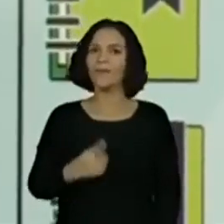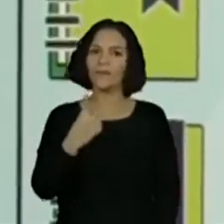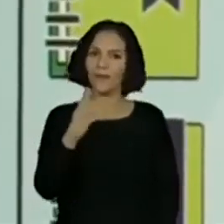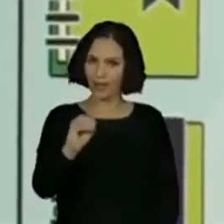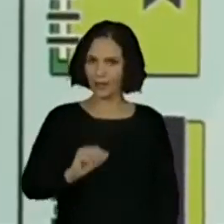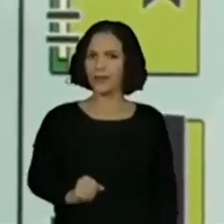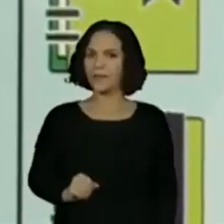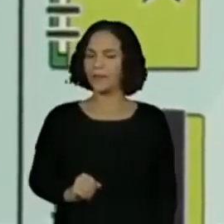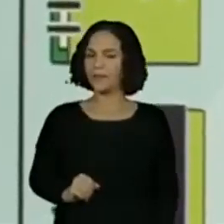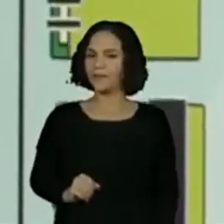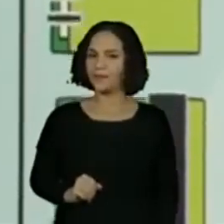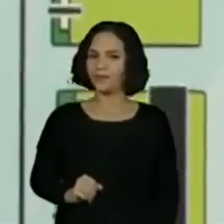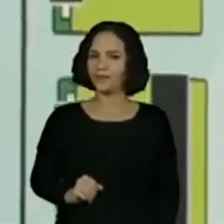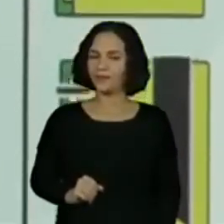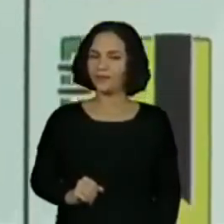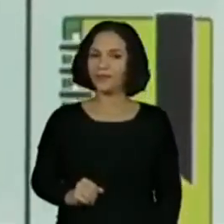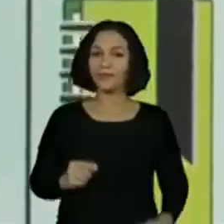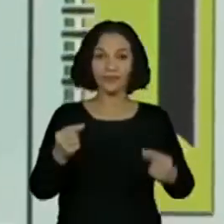10.